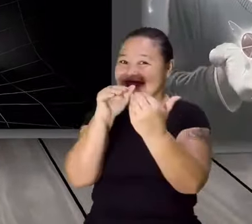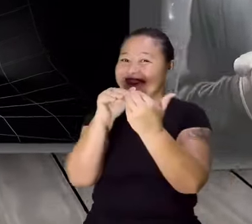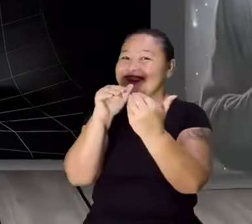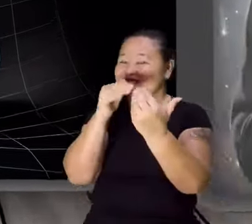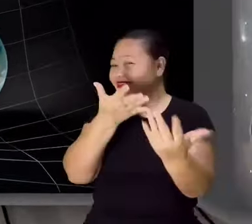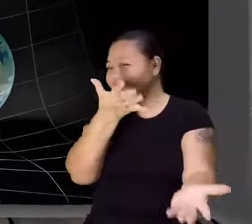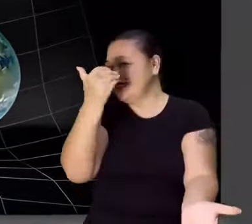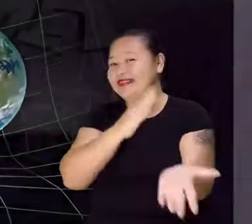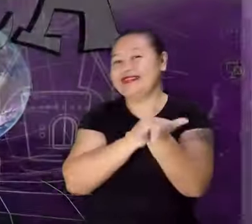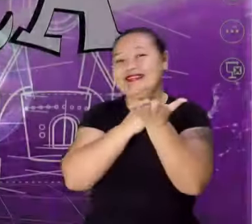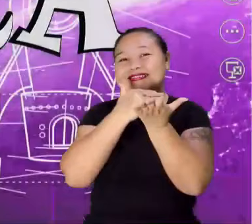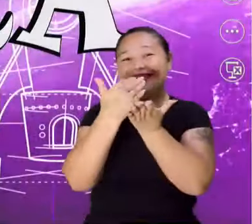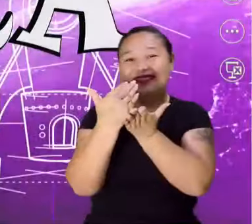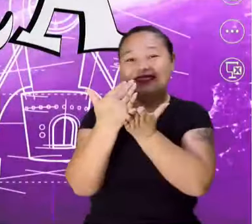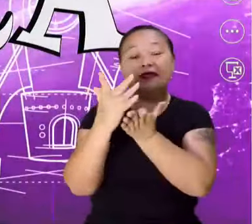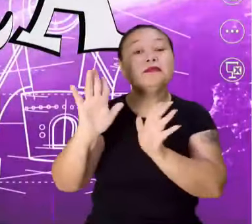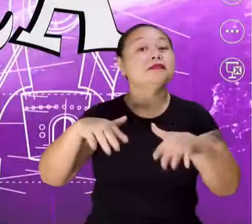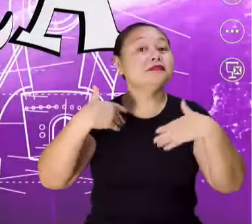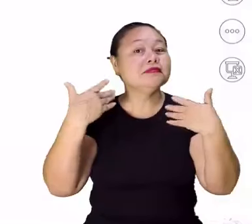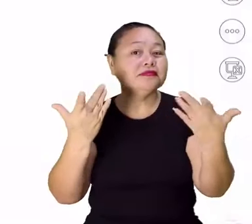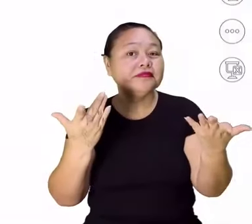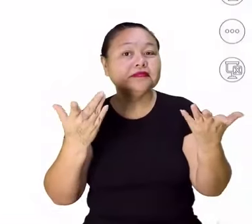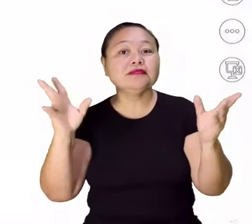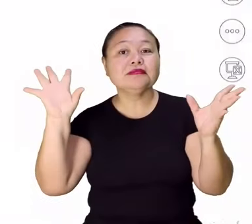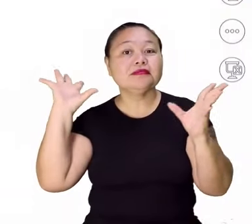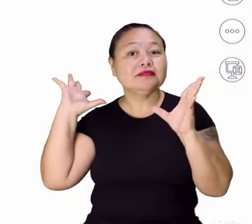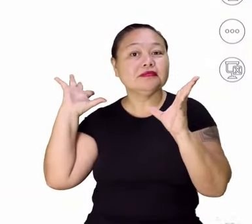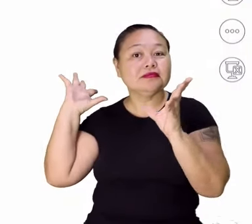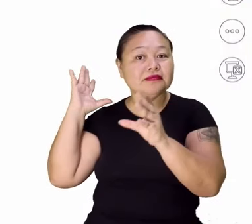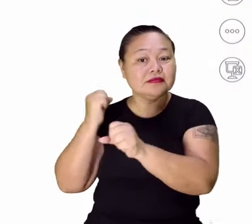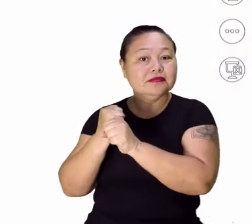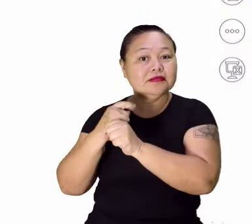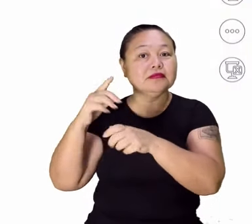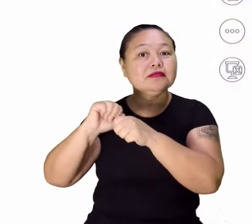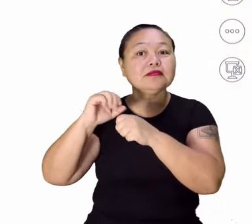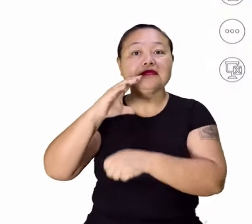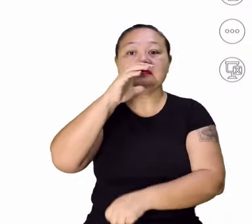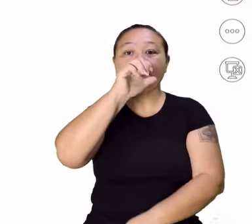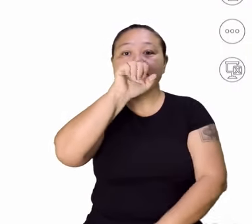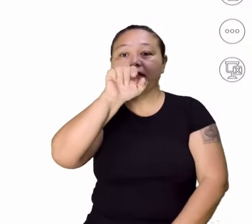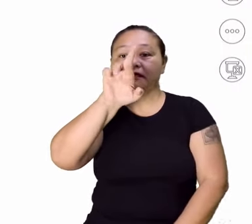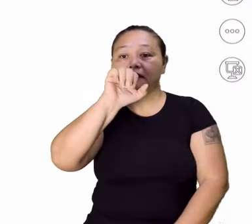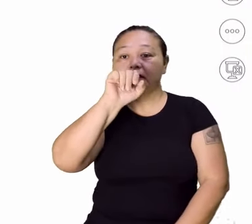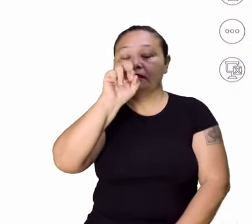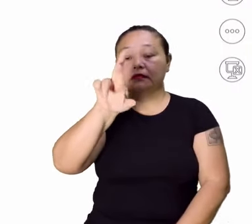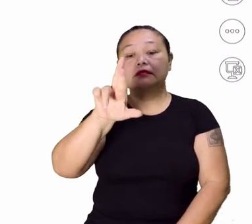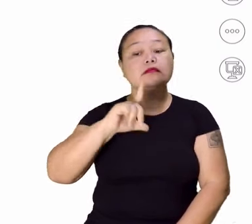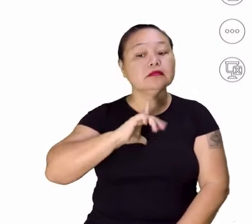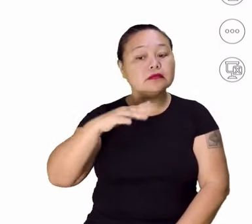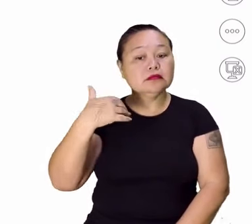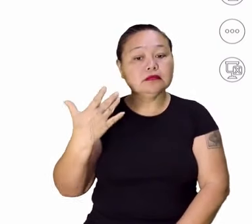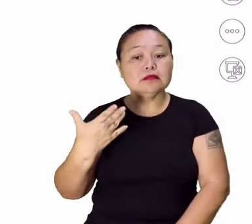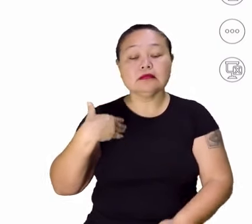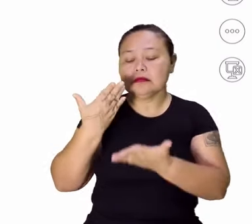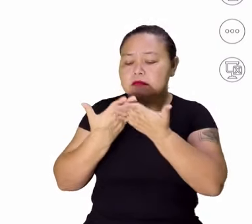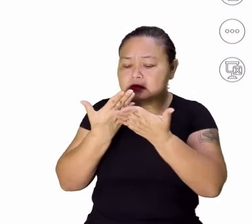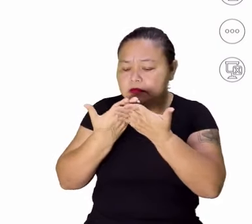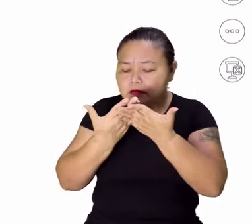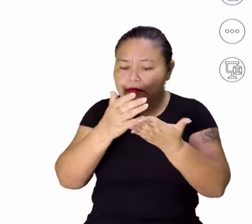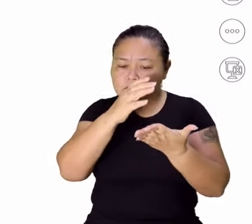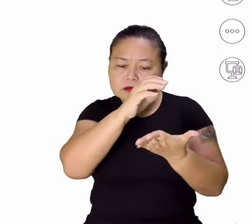começar, pessoal! Olha lá! Então, o nosso resuméx está falando de calorimetria, calor, estudo do